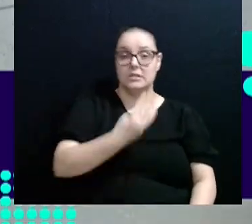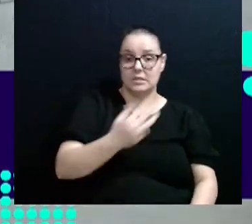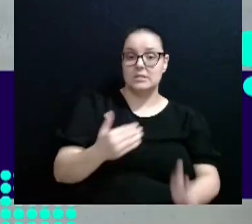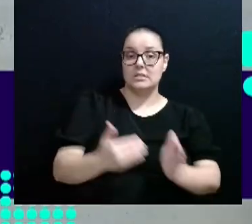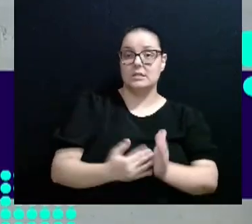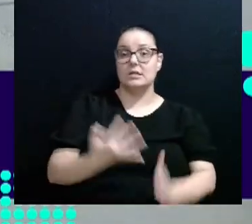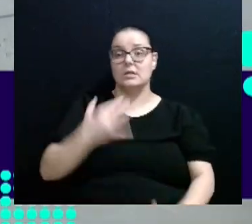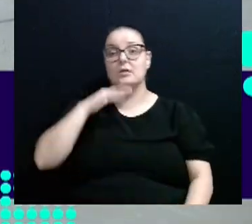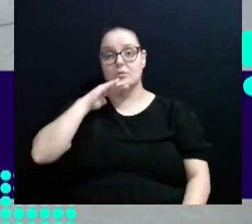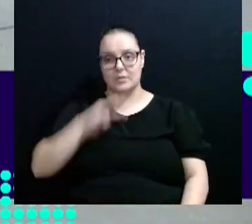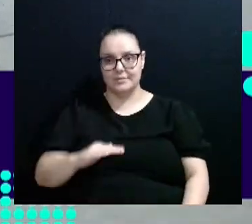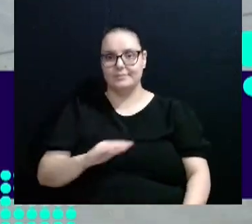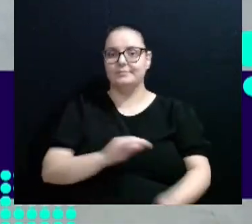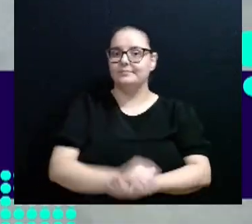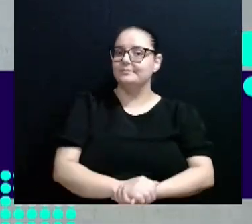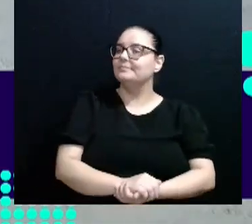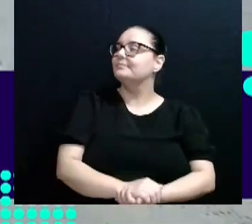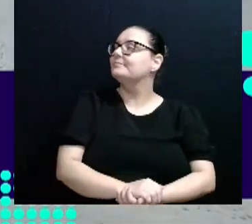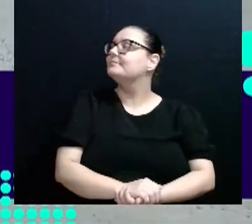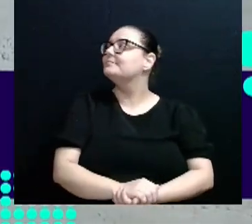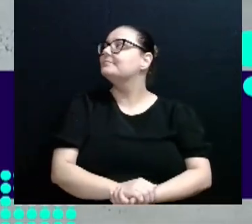tarde.